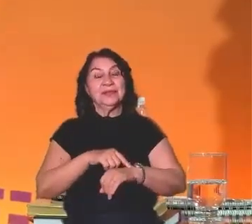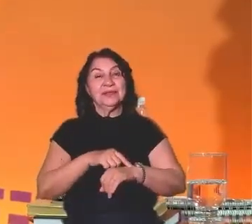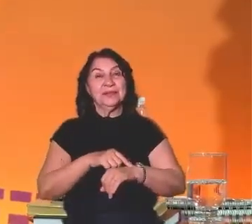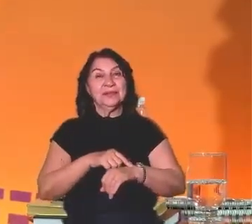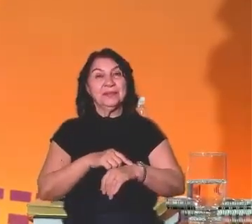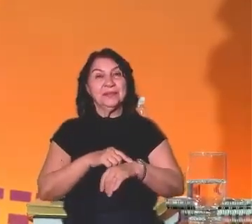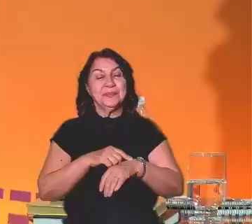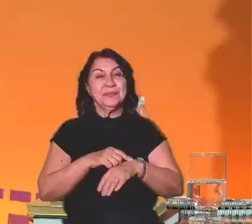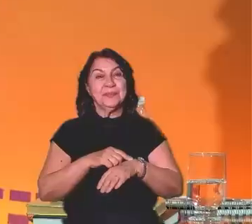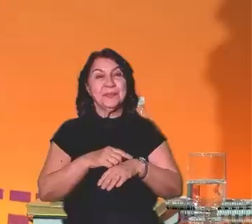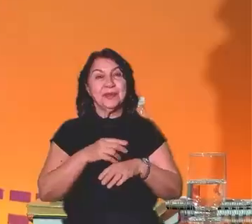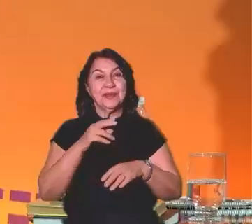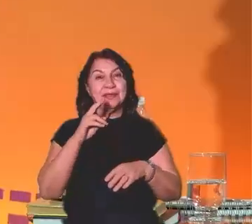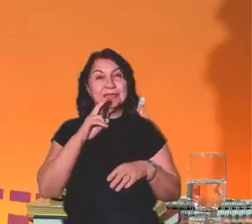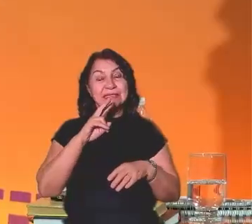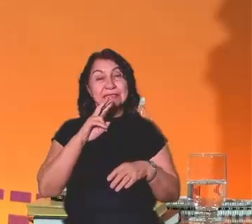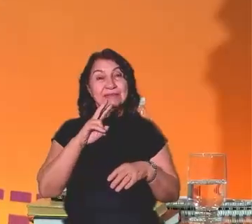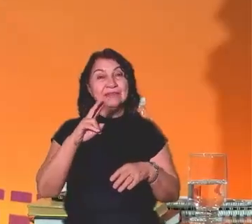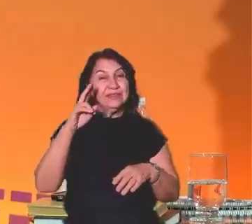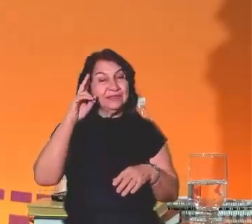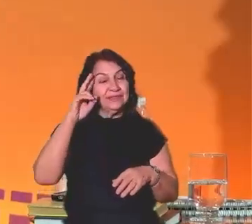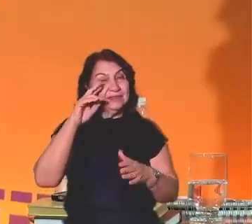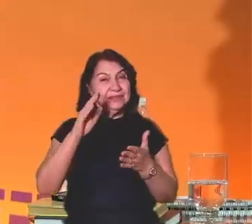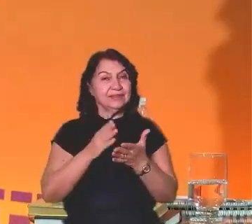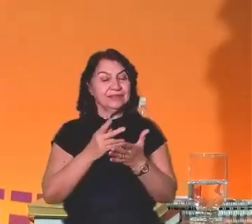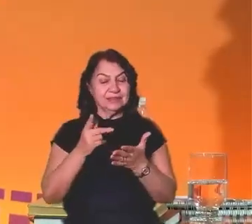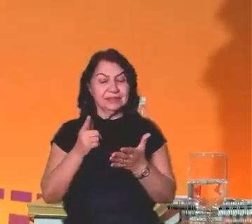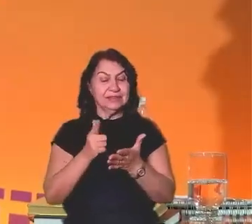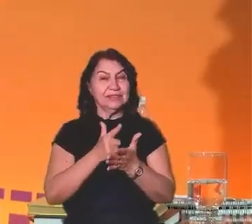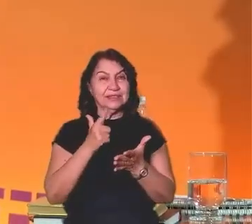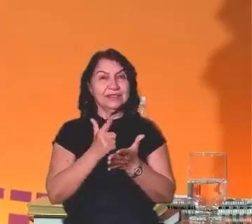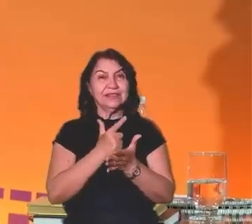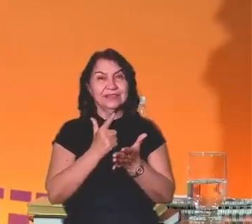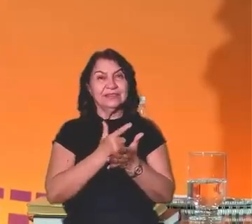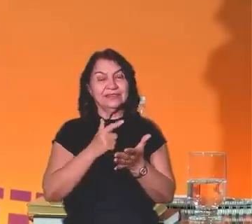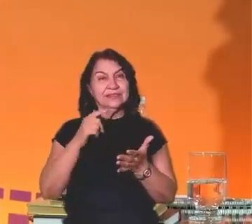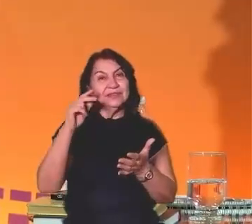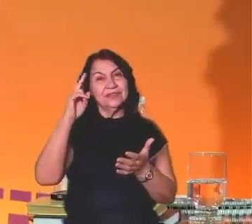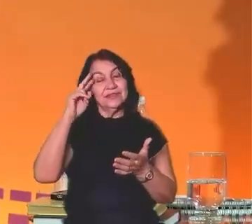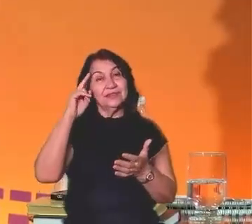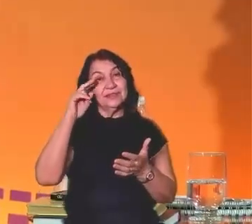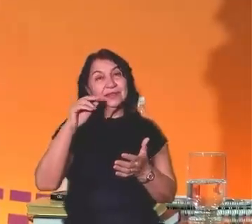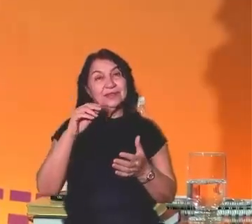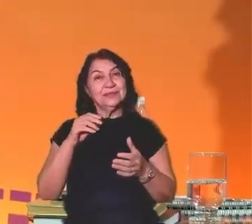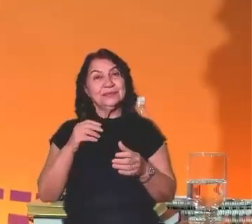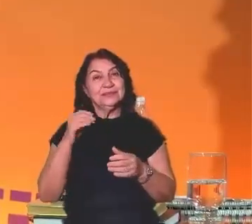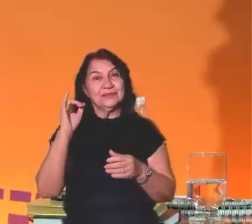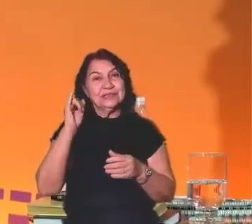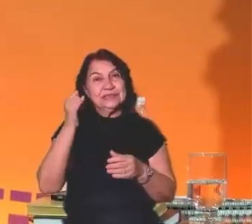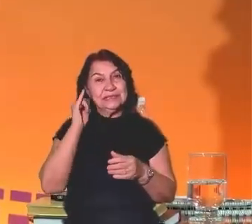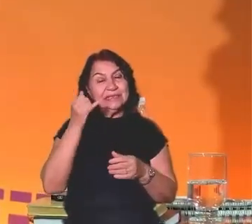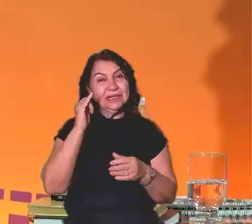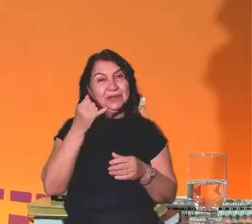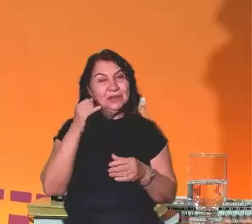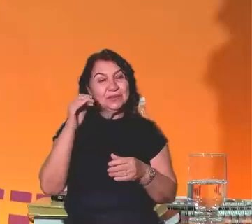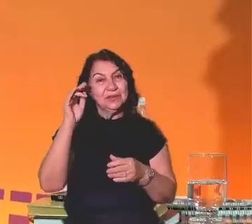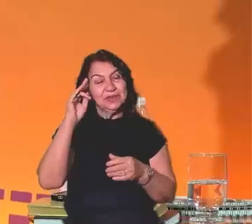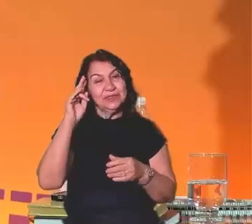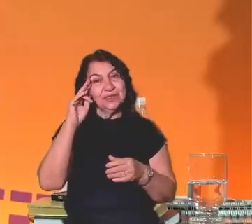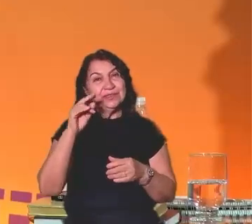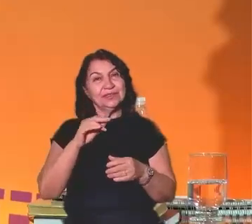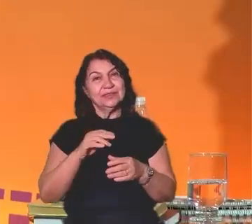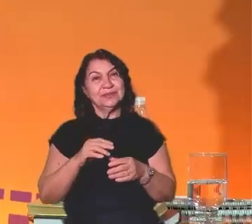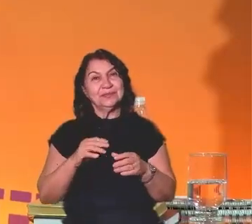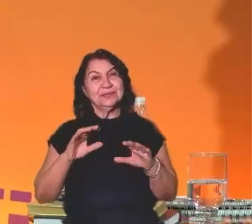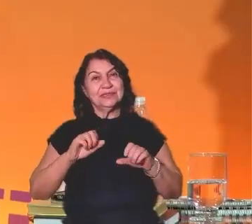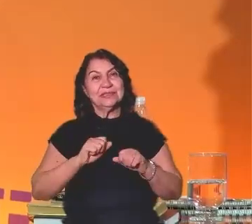foi... Aí, quando você lê nos livros de história, e eu vi ele falando aqui, ele está assim, a história que se conta é sempre a história eurocêntrica,